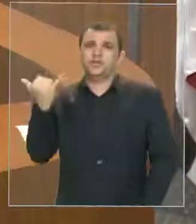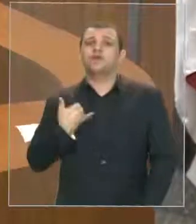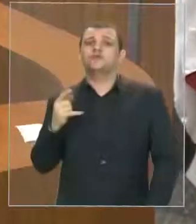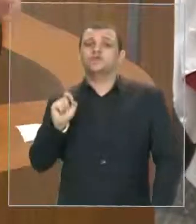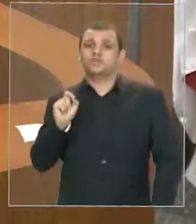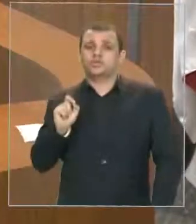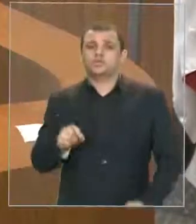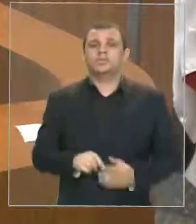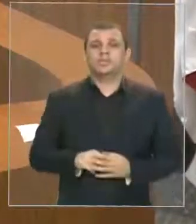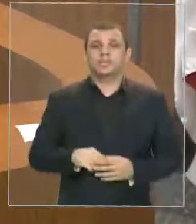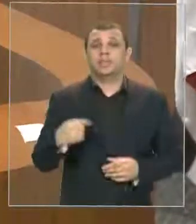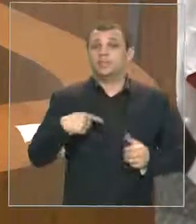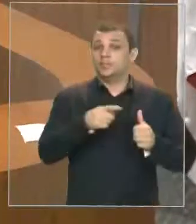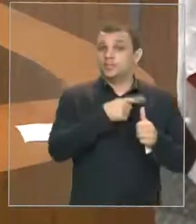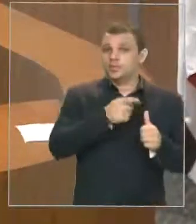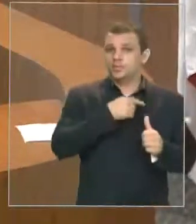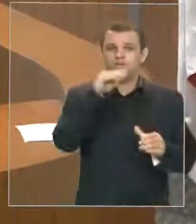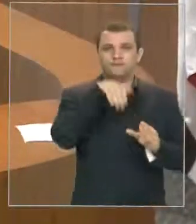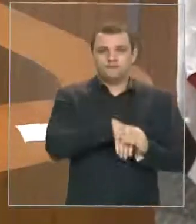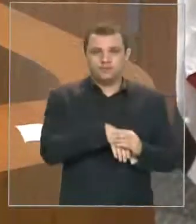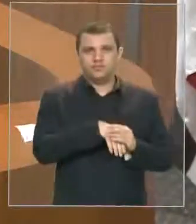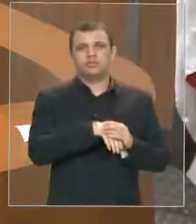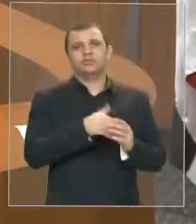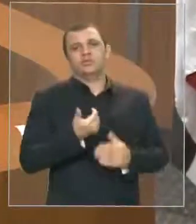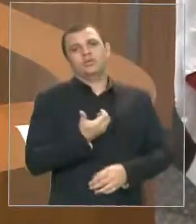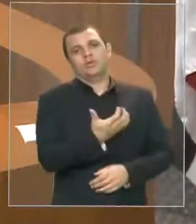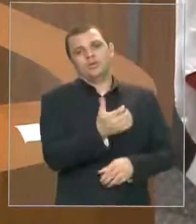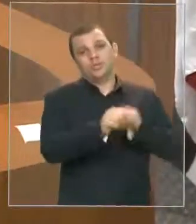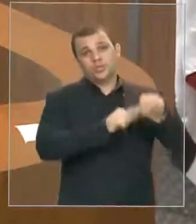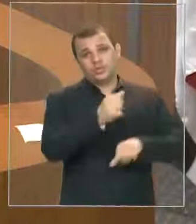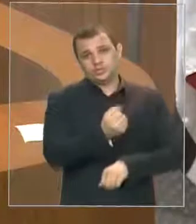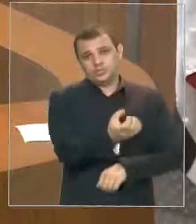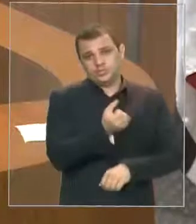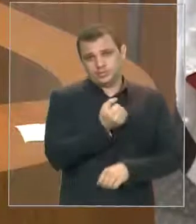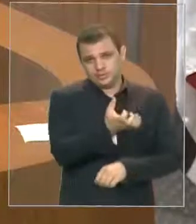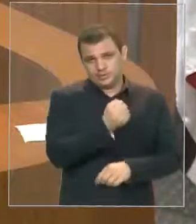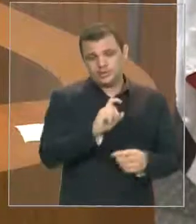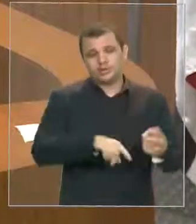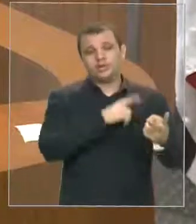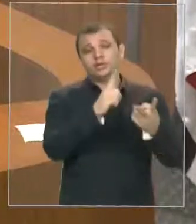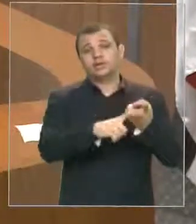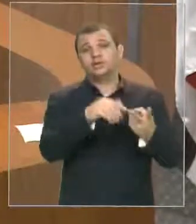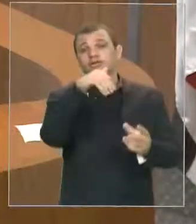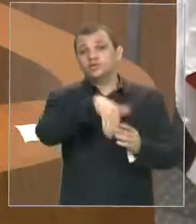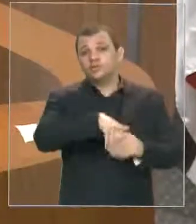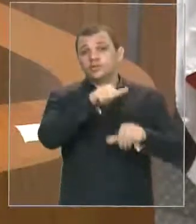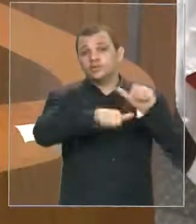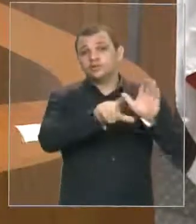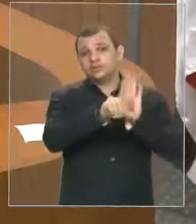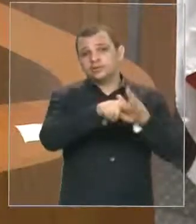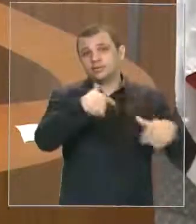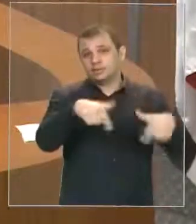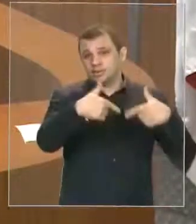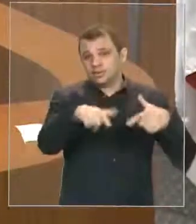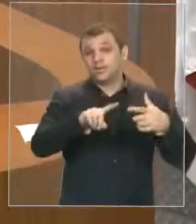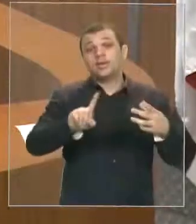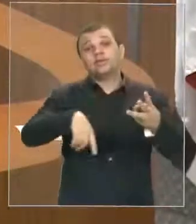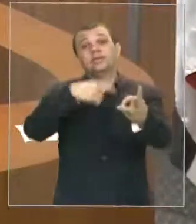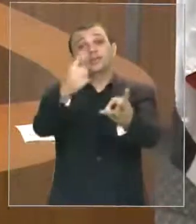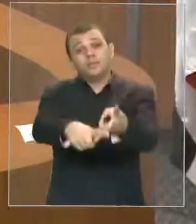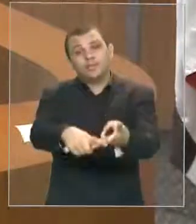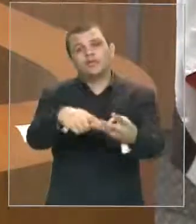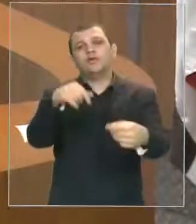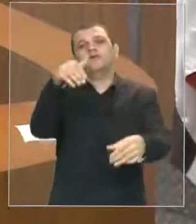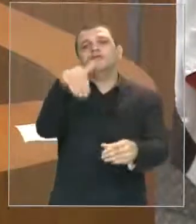depois que votarem a reforma da Previdência e a reforma trabalhista. Então, nós haveremos o tempo